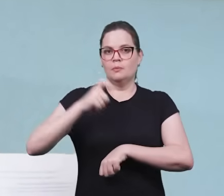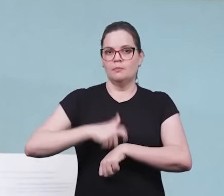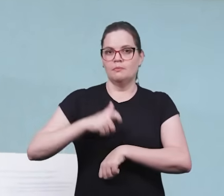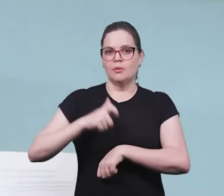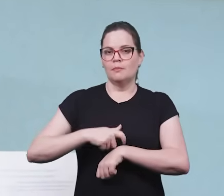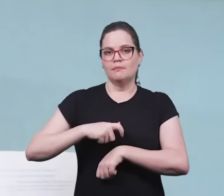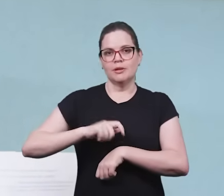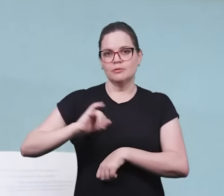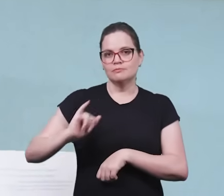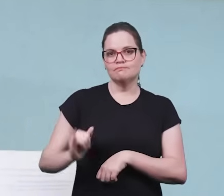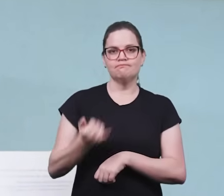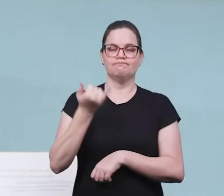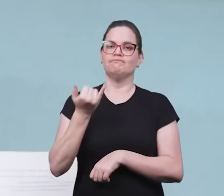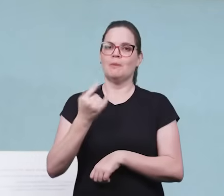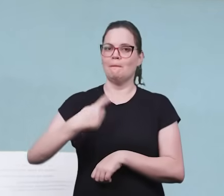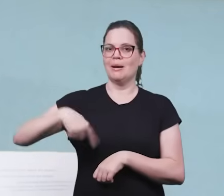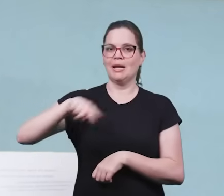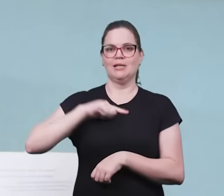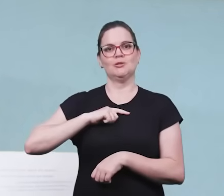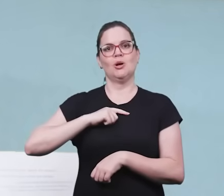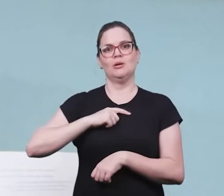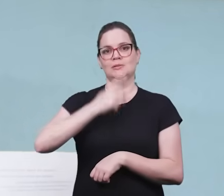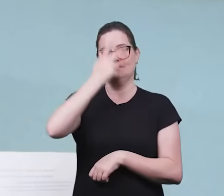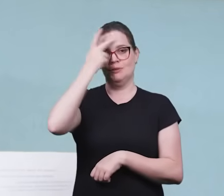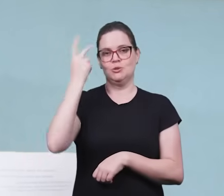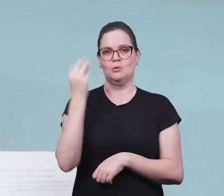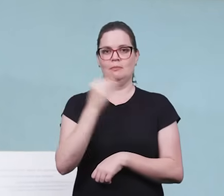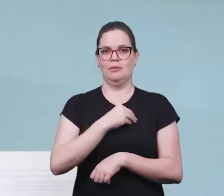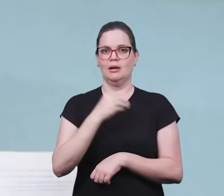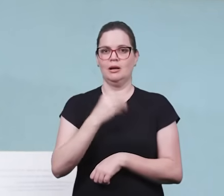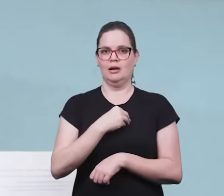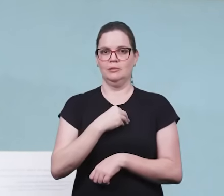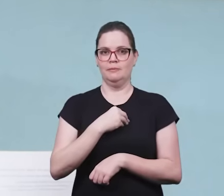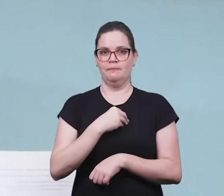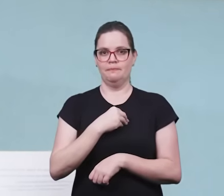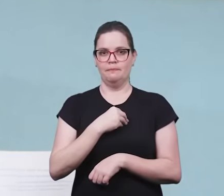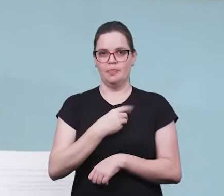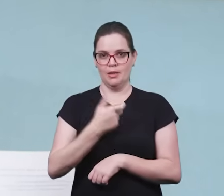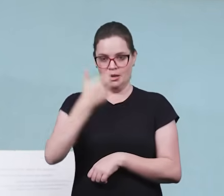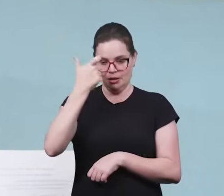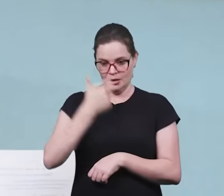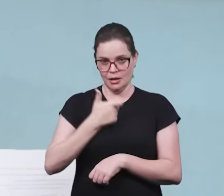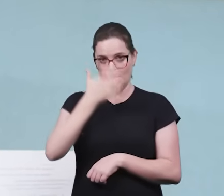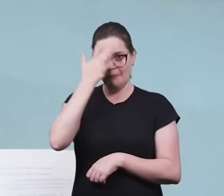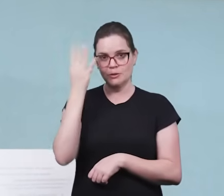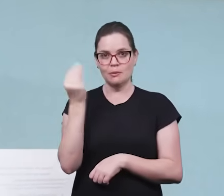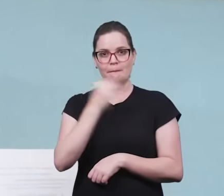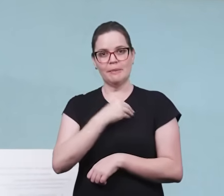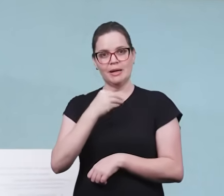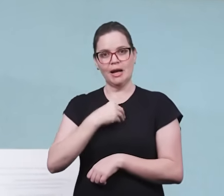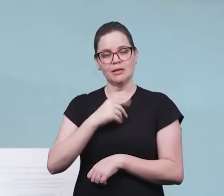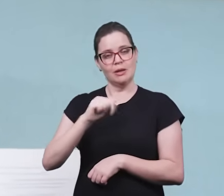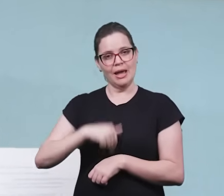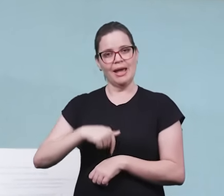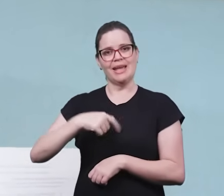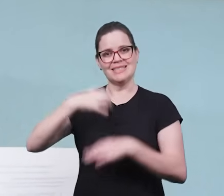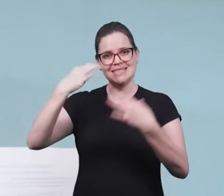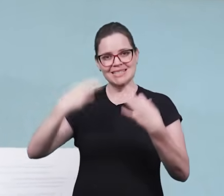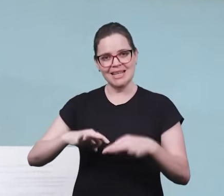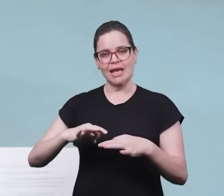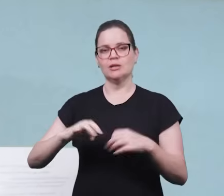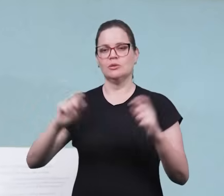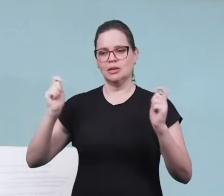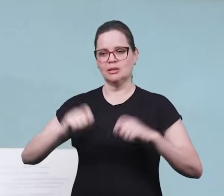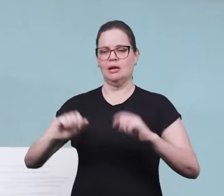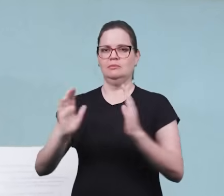adequada para um pecador, e um pecador é a melhor pessoa para exercer a oração. E para